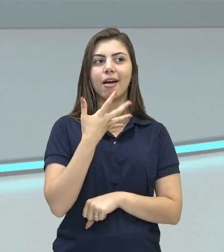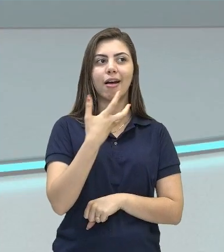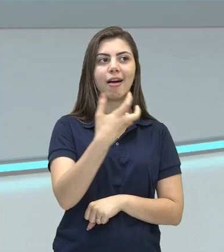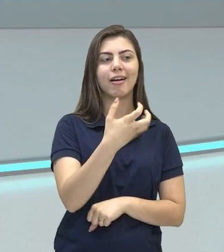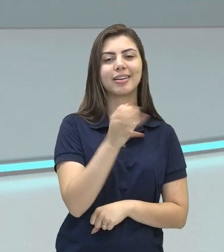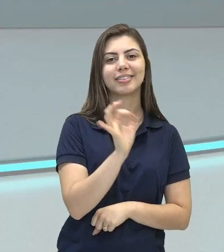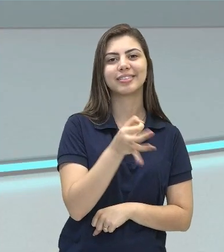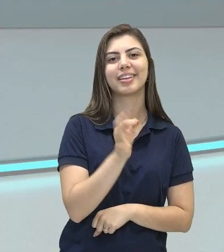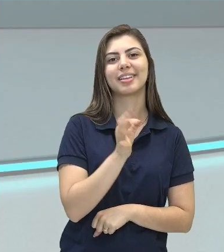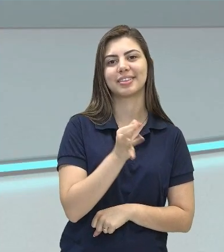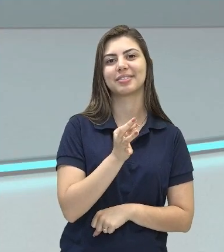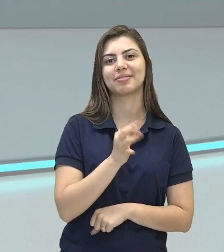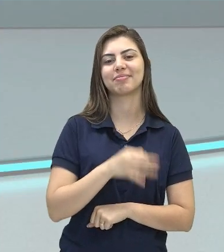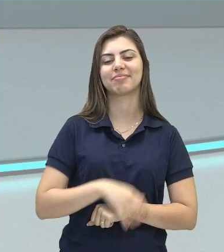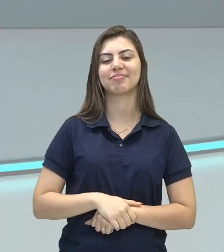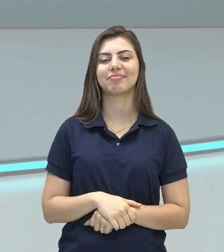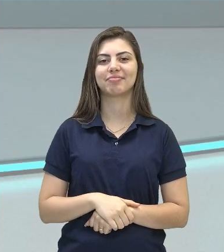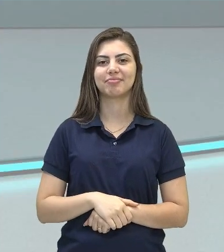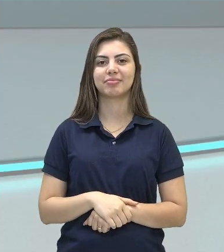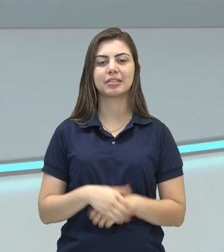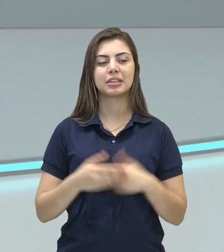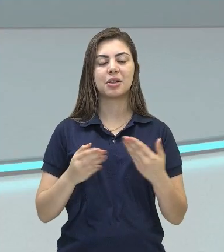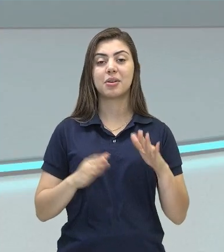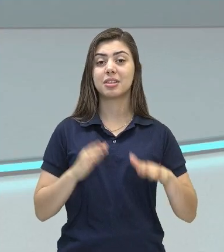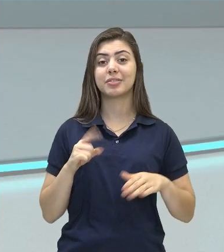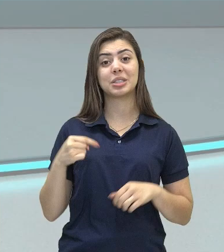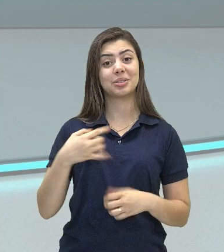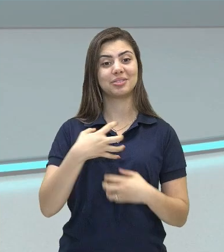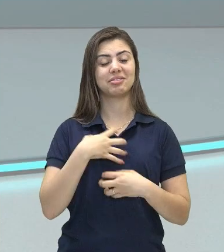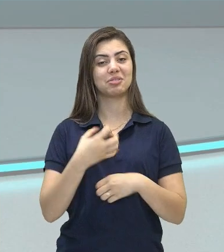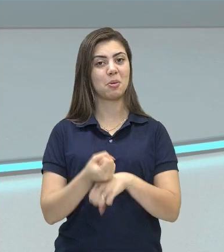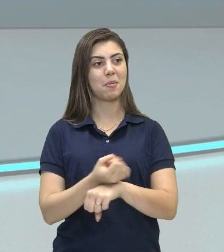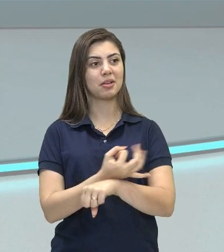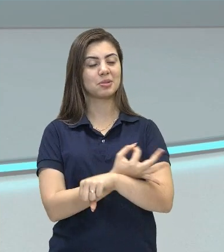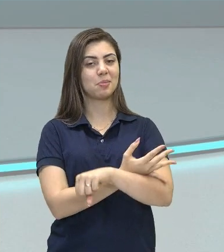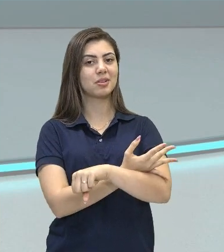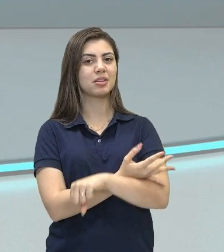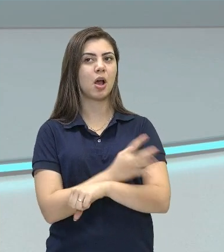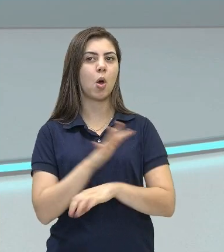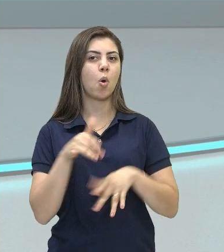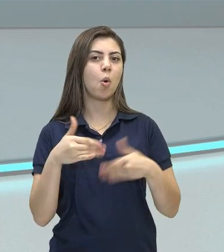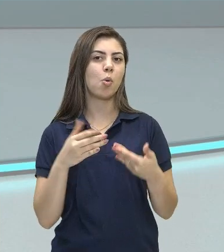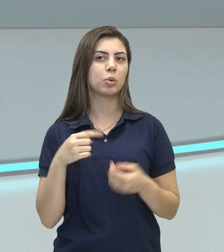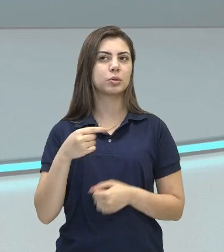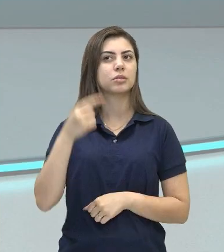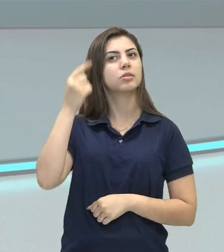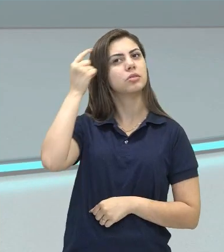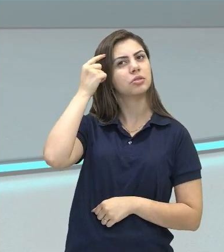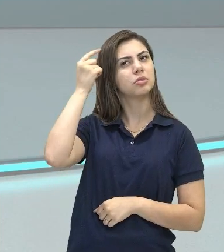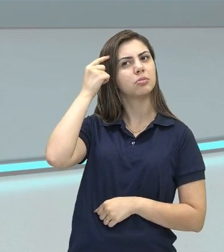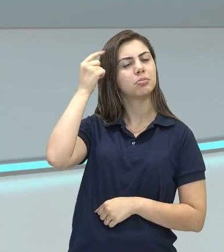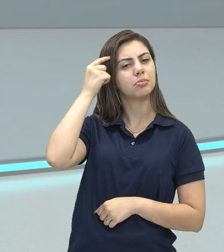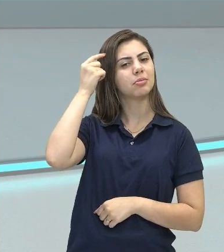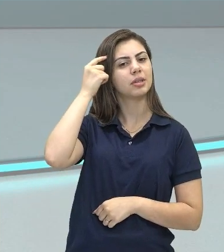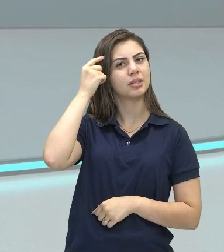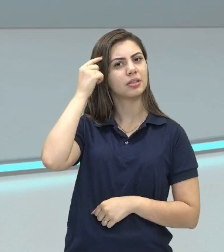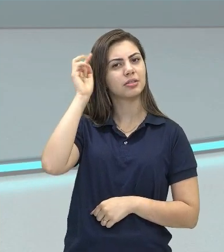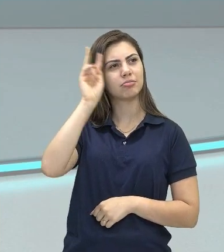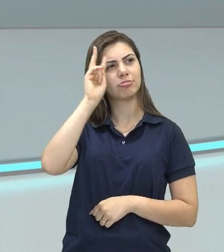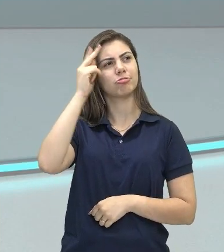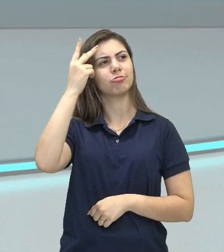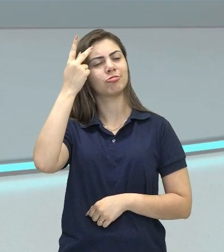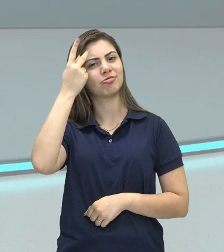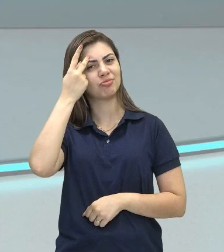nos persuadir, nos emocionar ou nos fazer pensar de maneira completamente